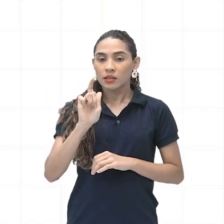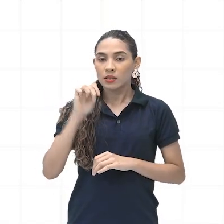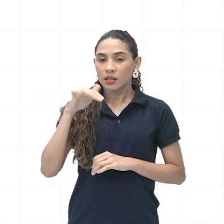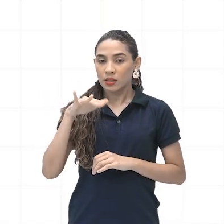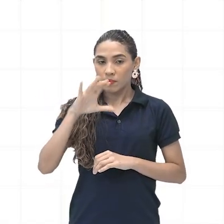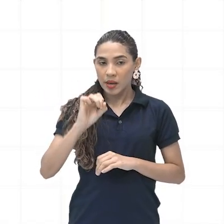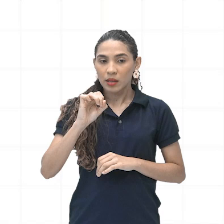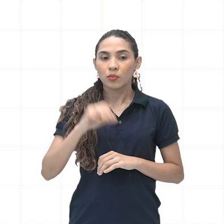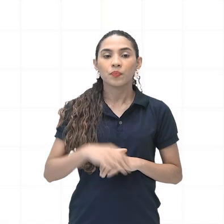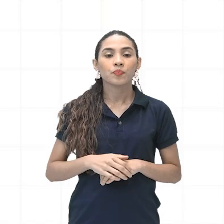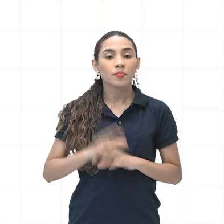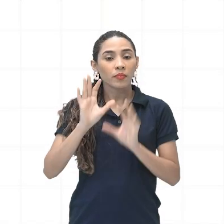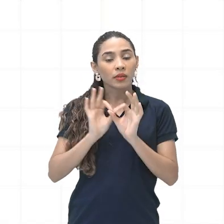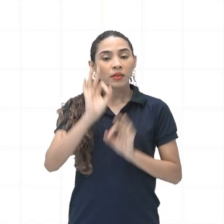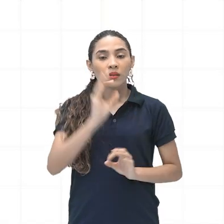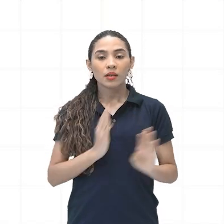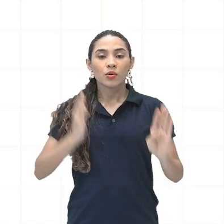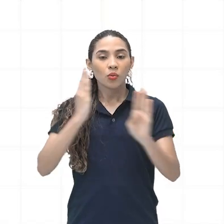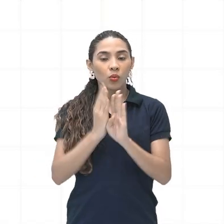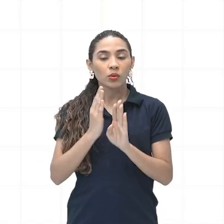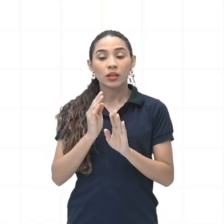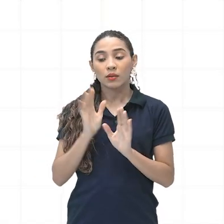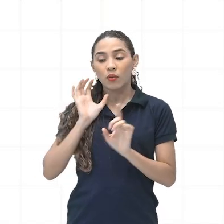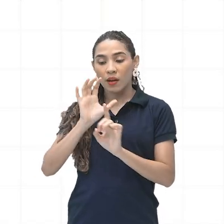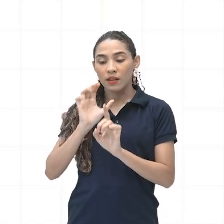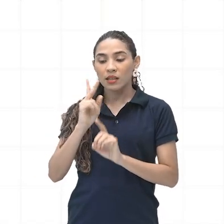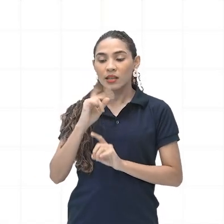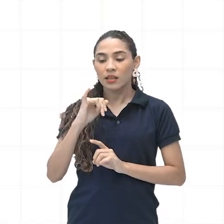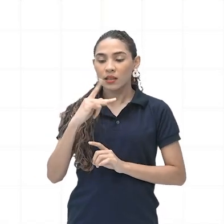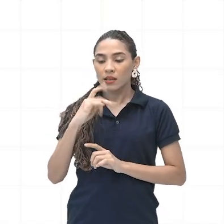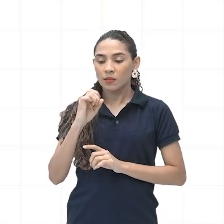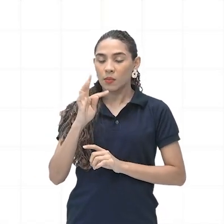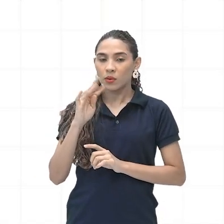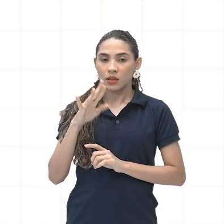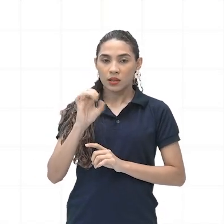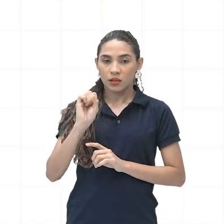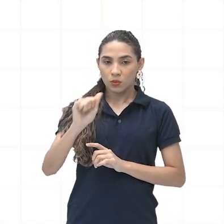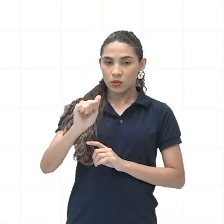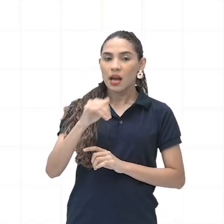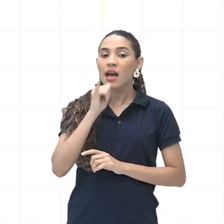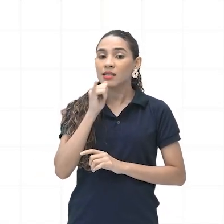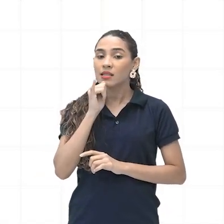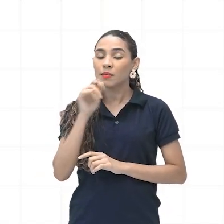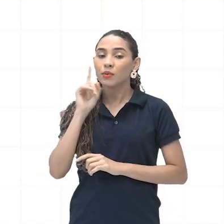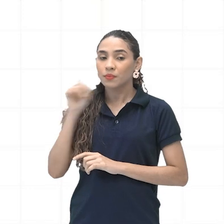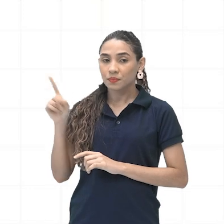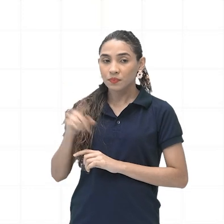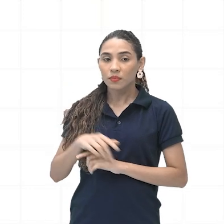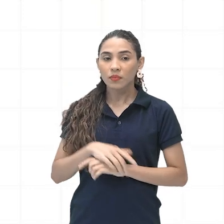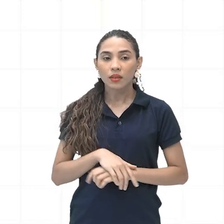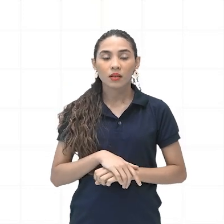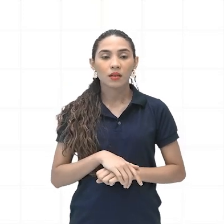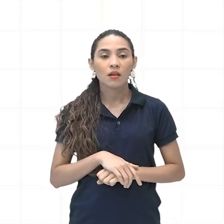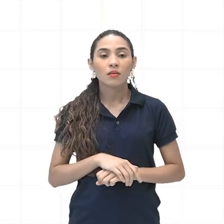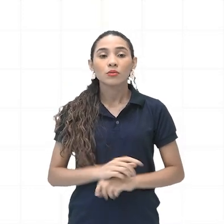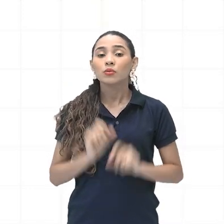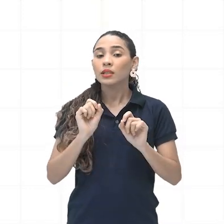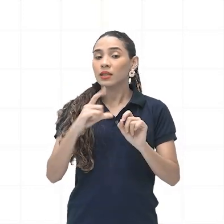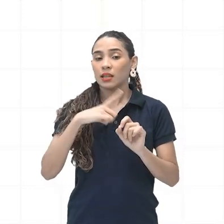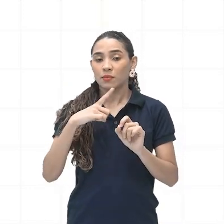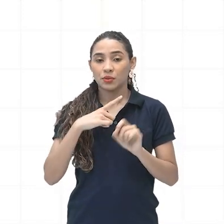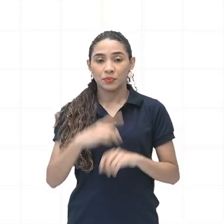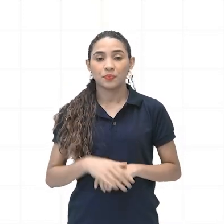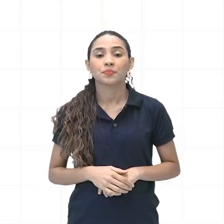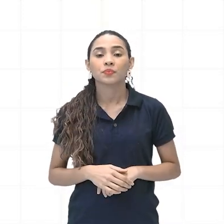segmentos que essa altura determina sobre a hipotenusa. Então, olhando aqui a nossa figura, o que é que nós